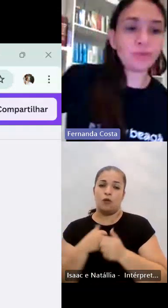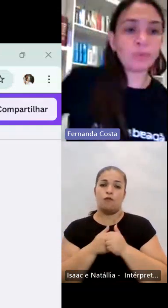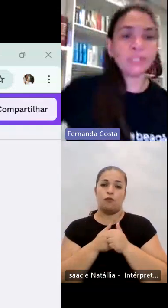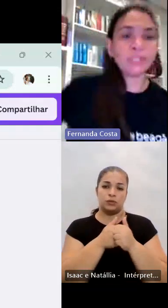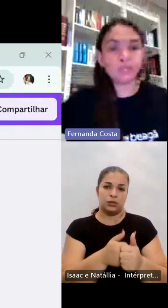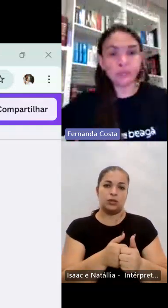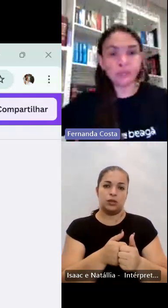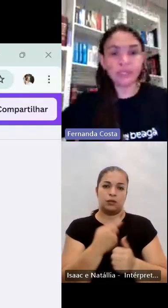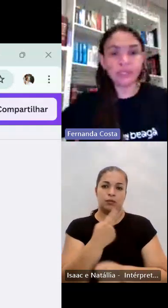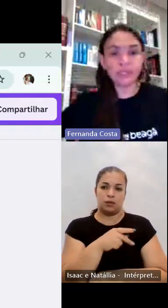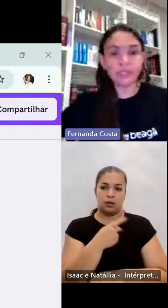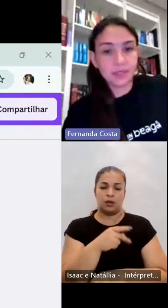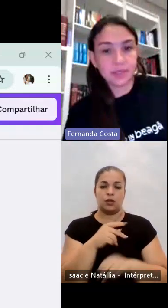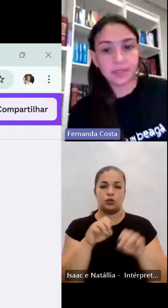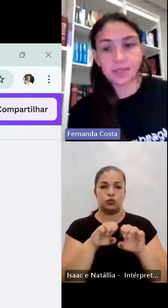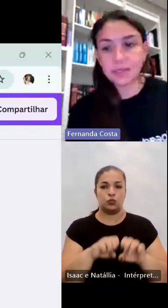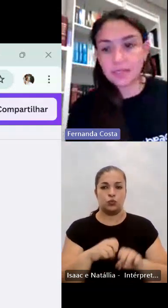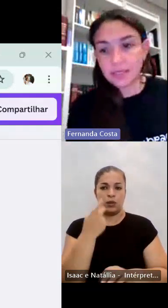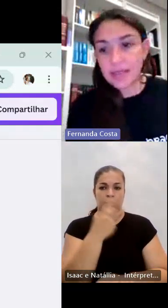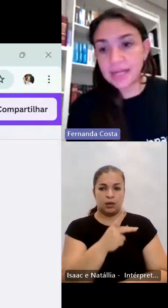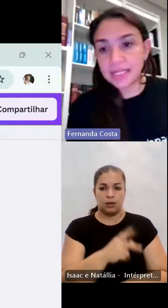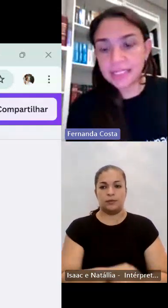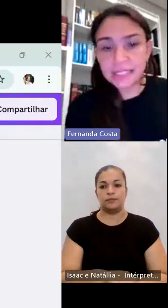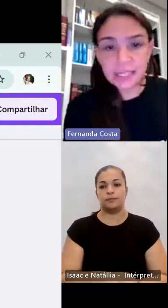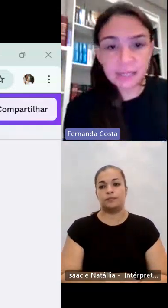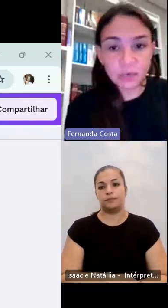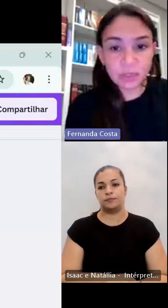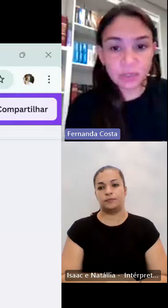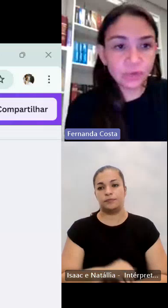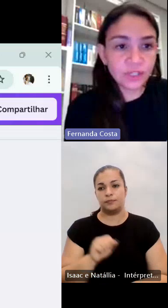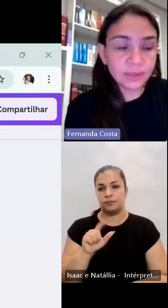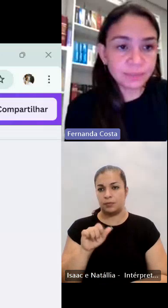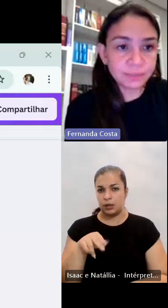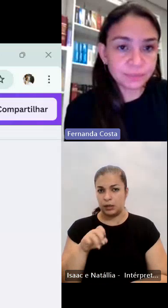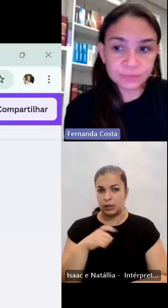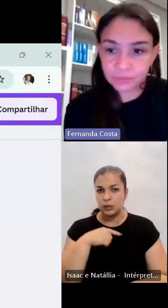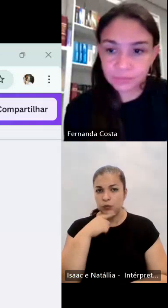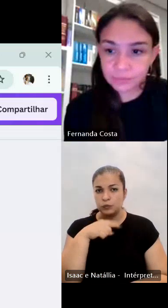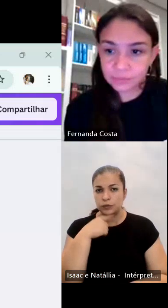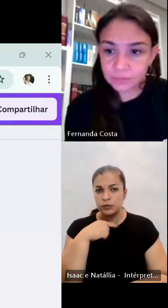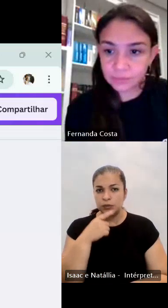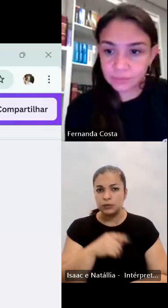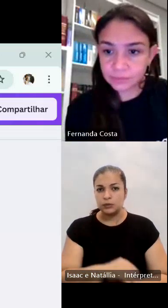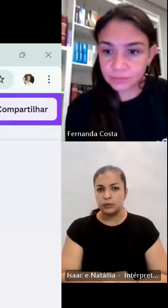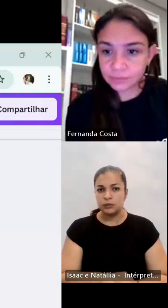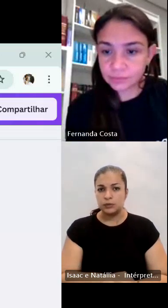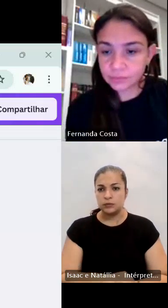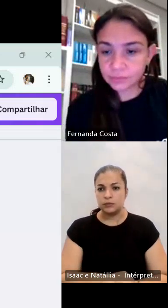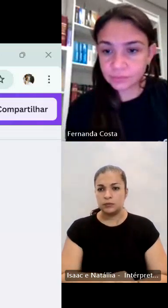bom? Vou manter a estrutura dele. Aline, você tem mais alguma dúvida?